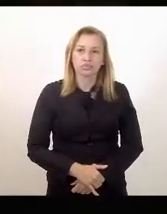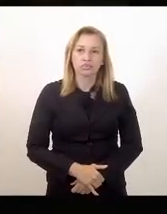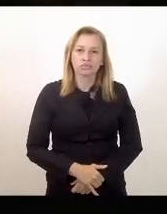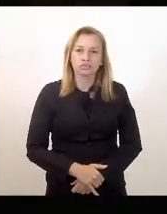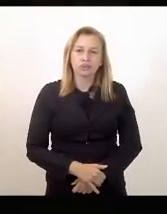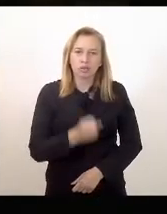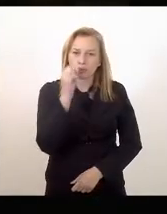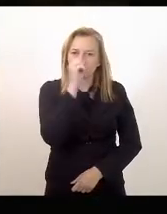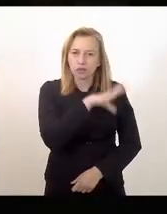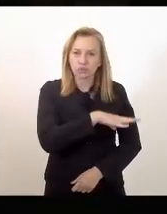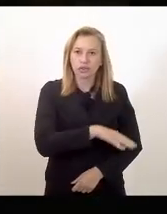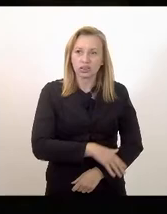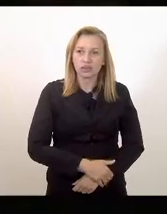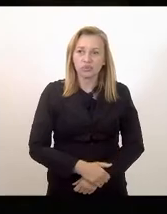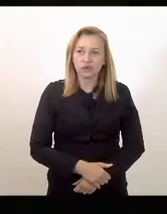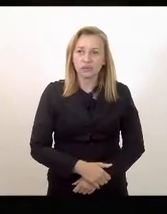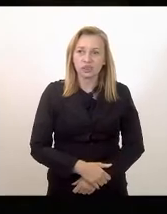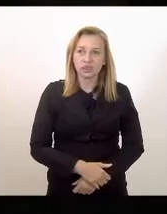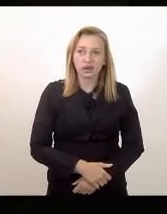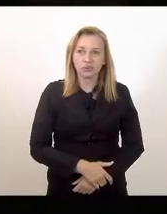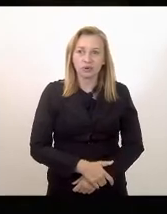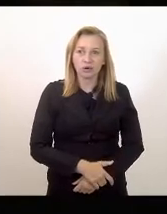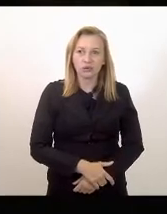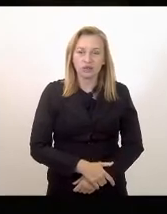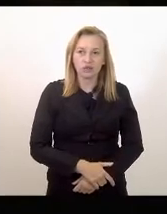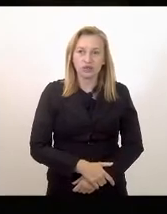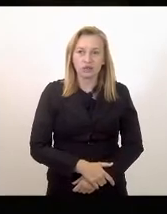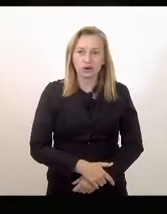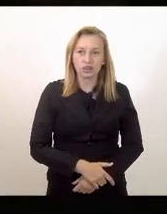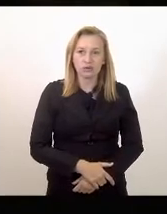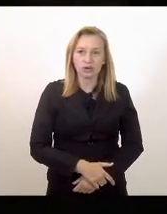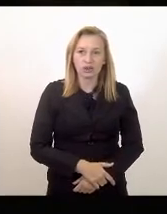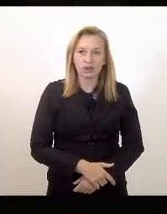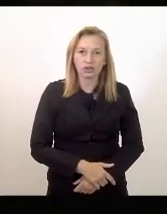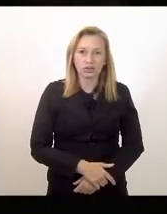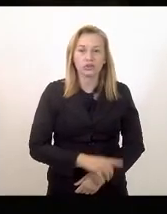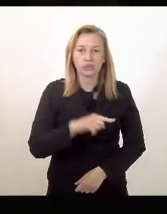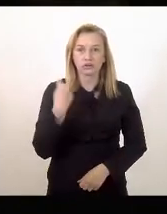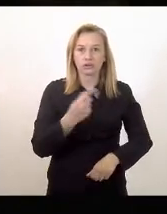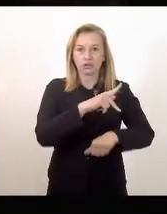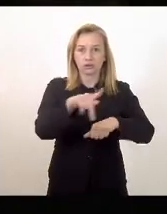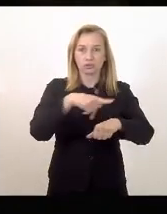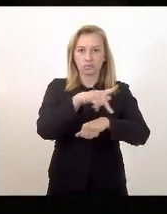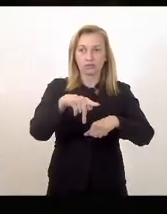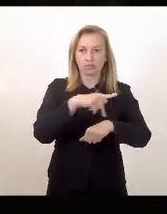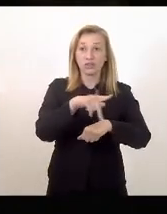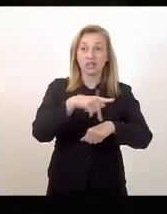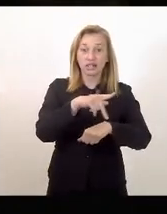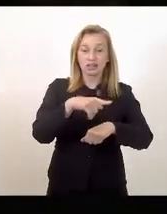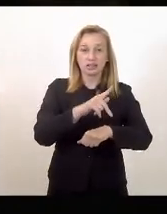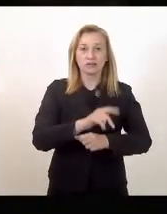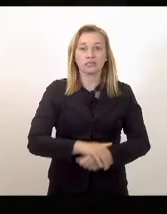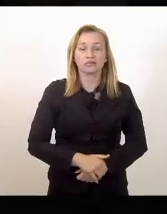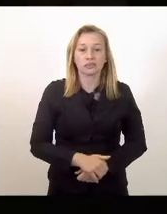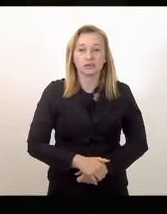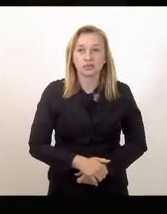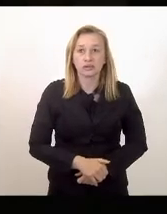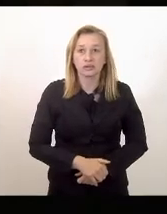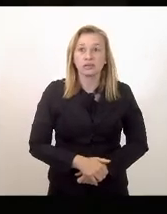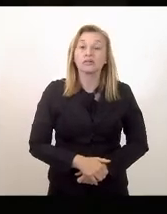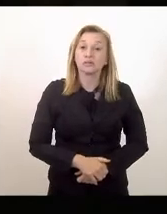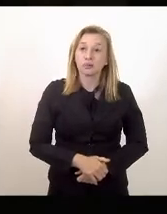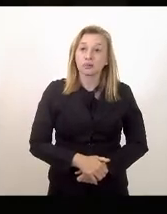absurdo no nosso país tem que dar um